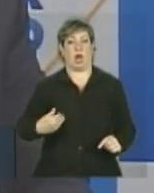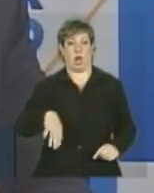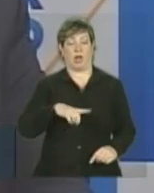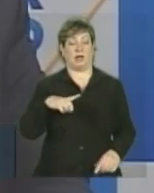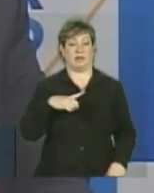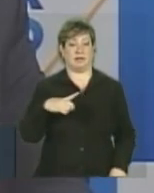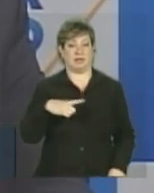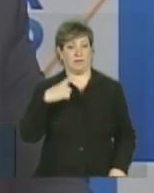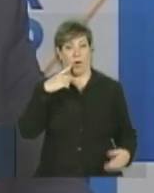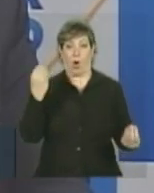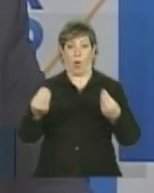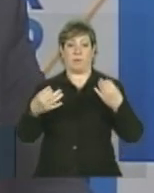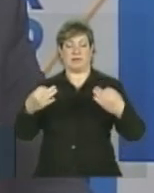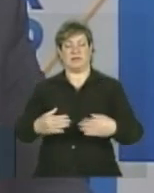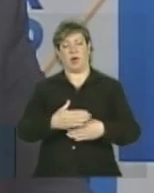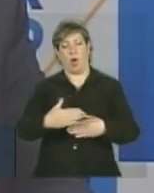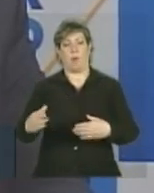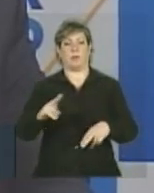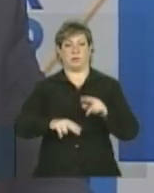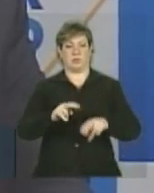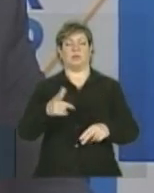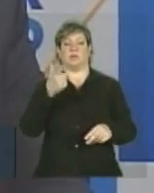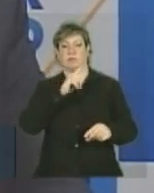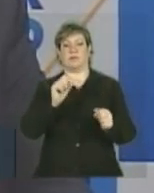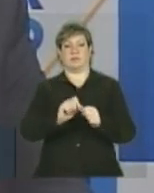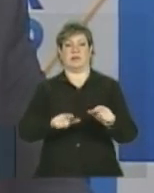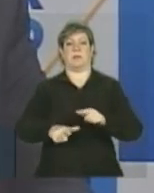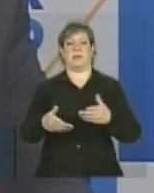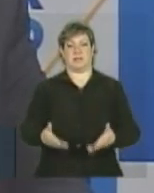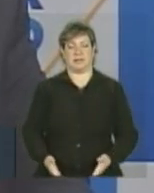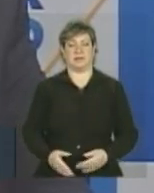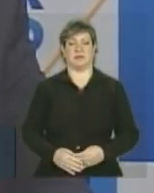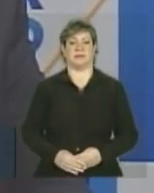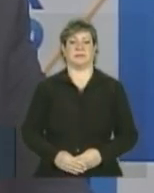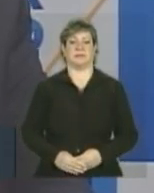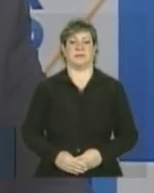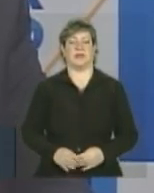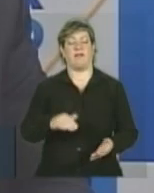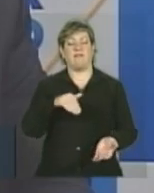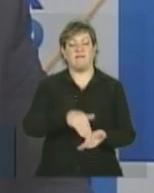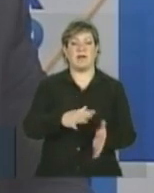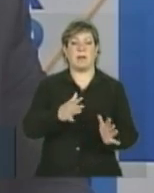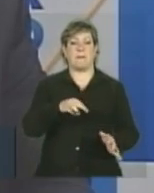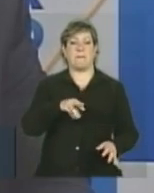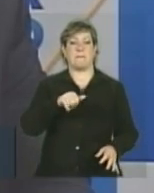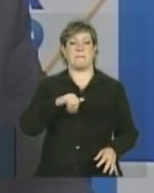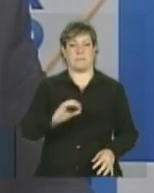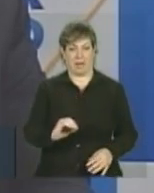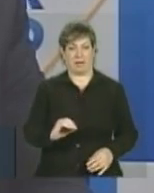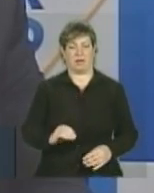nós tenhamos... Com certeza, início de junho, já estamos trabalhando assim, final de maio,